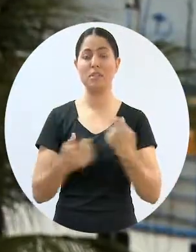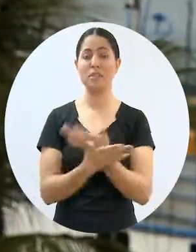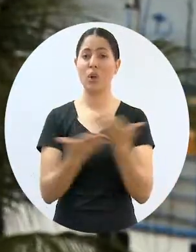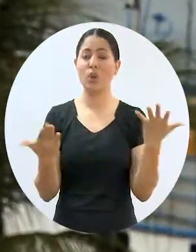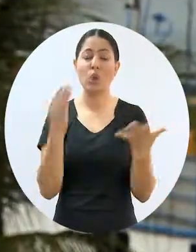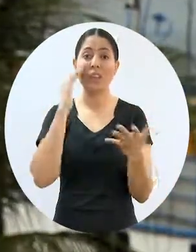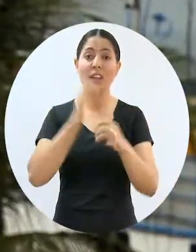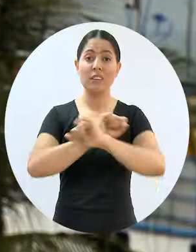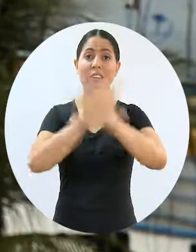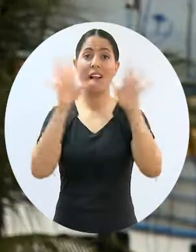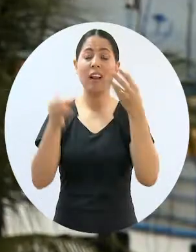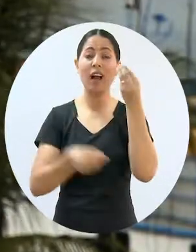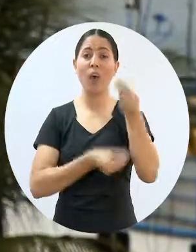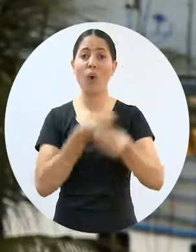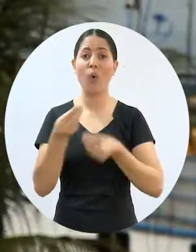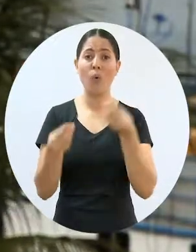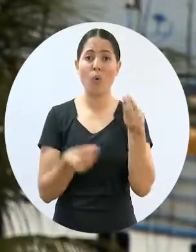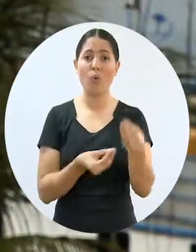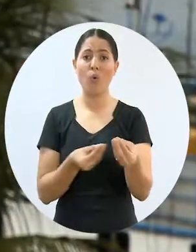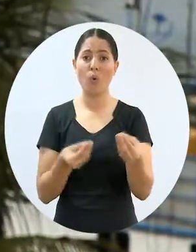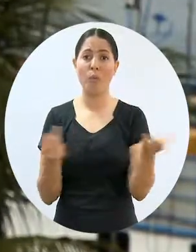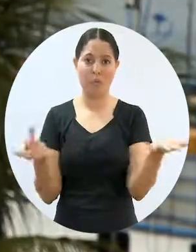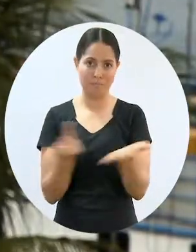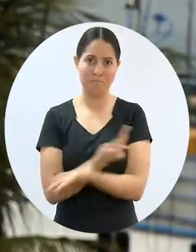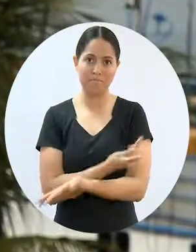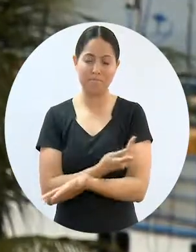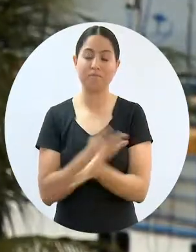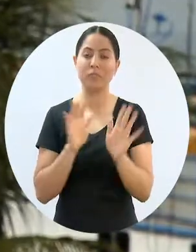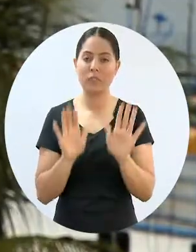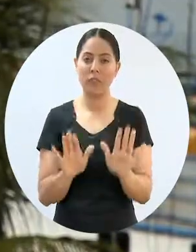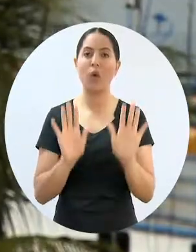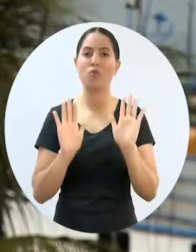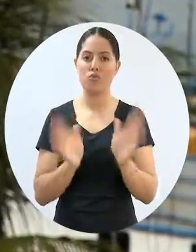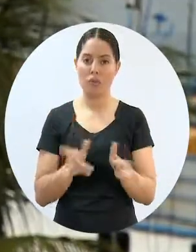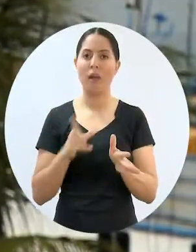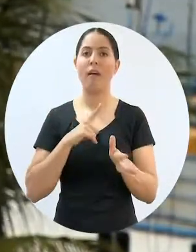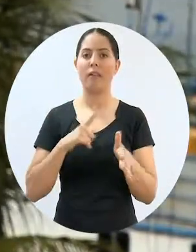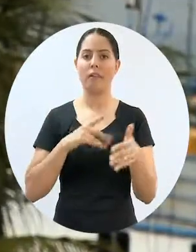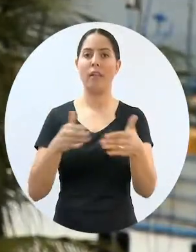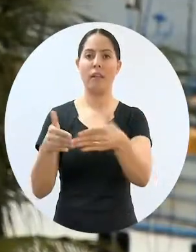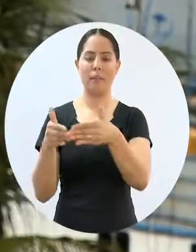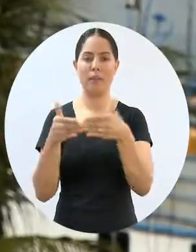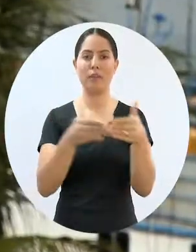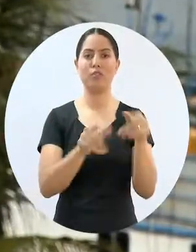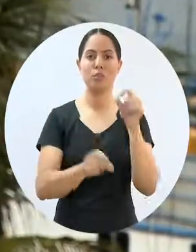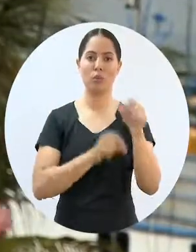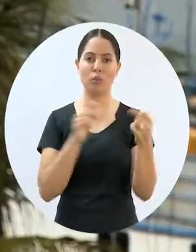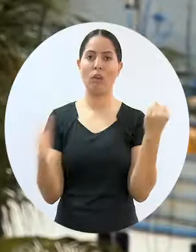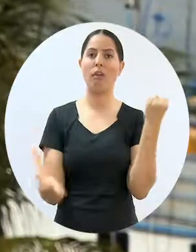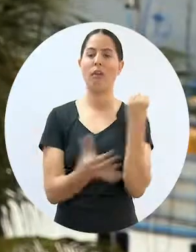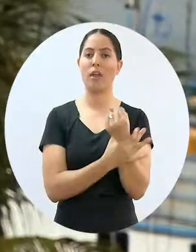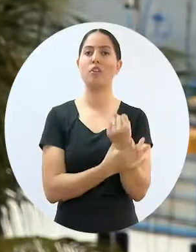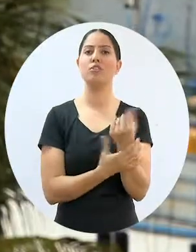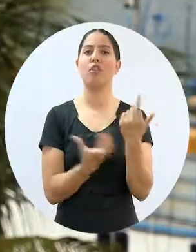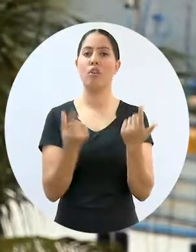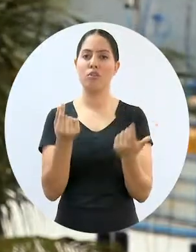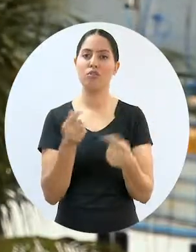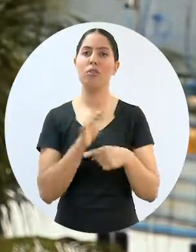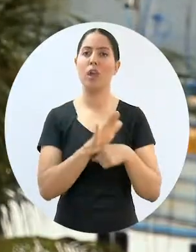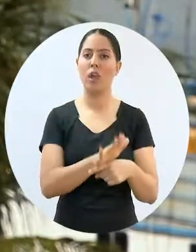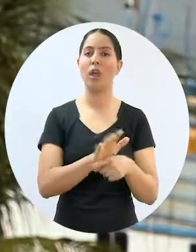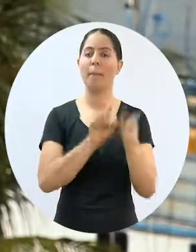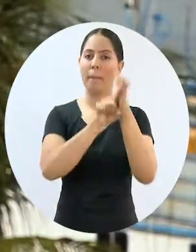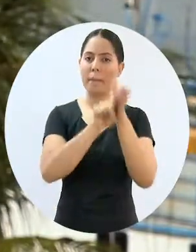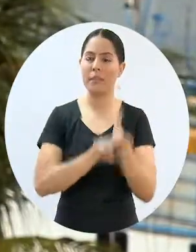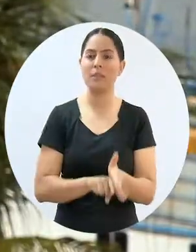possa entender a extensão deles mesmos. Então, até pedidos de garantia de recursos para